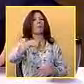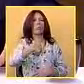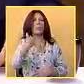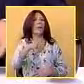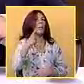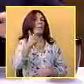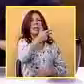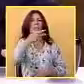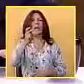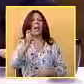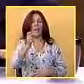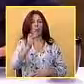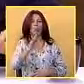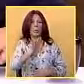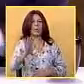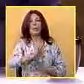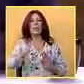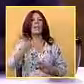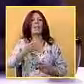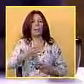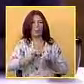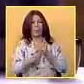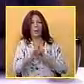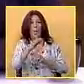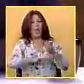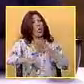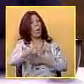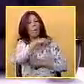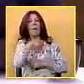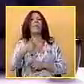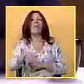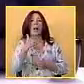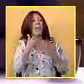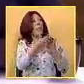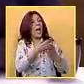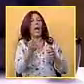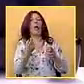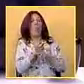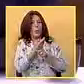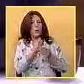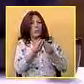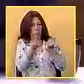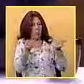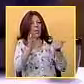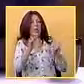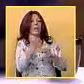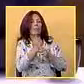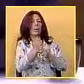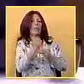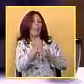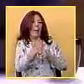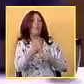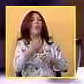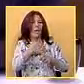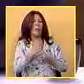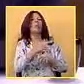100 anos sem direito ao contraditório. E na Europa vai levar as soluções e o trabalho. Nós queremos trabalhar na Europa. Porquê? Porque há